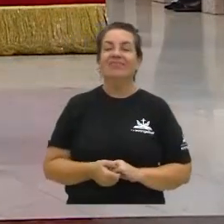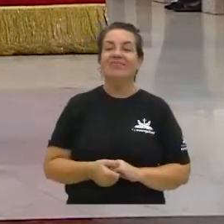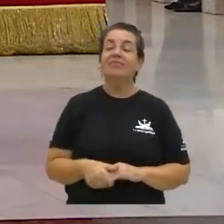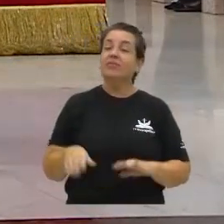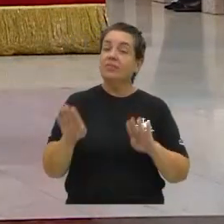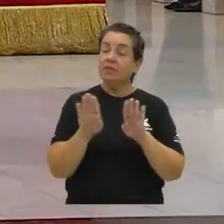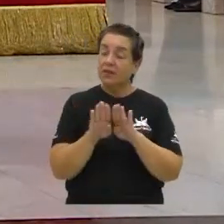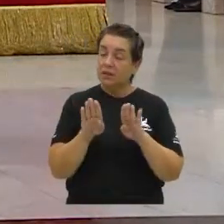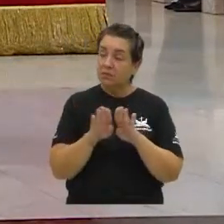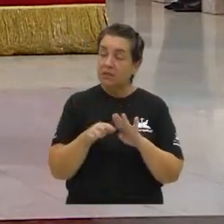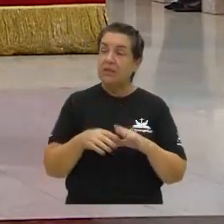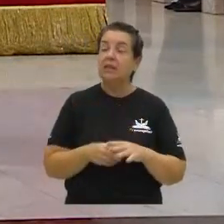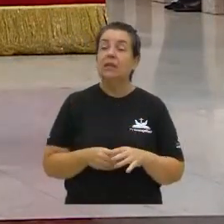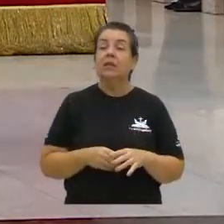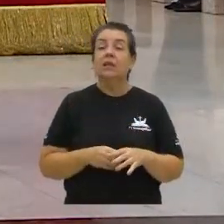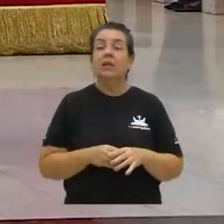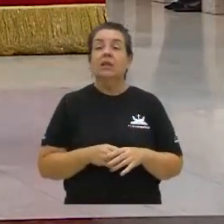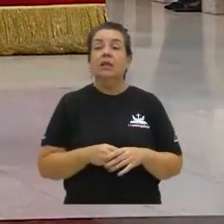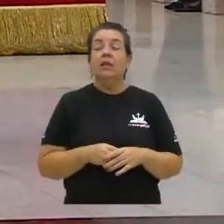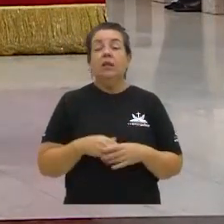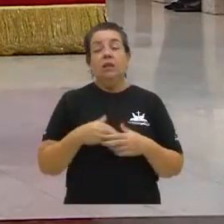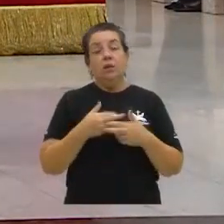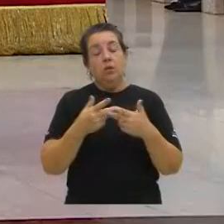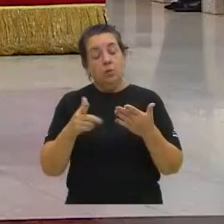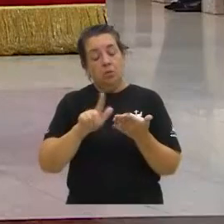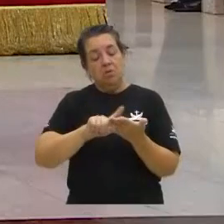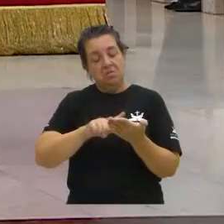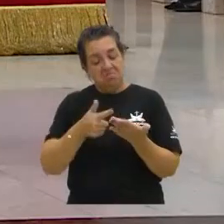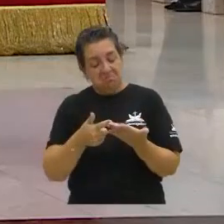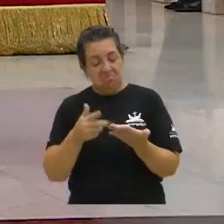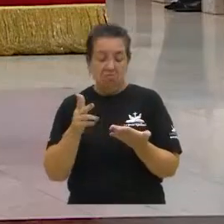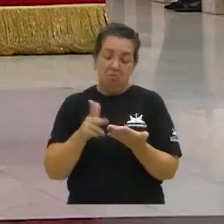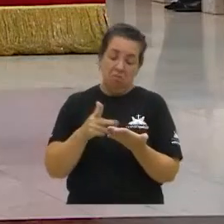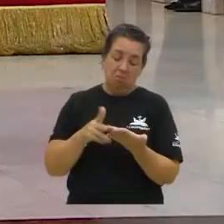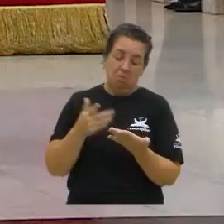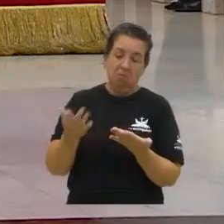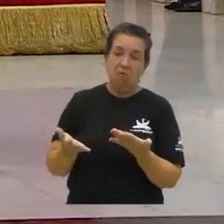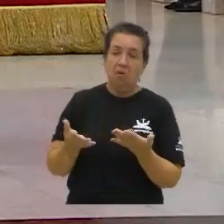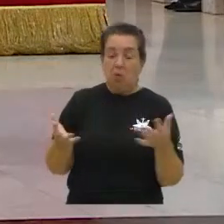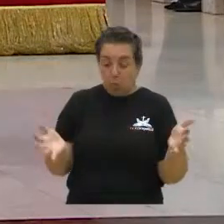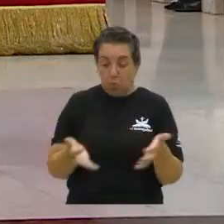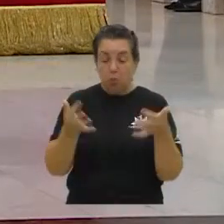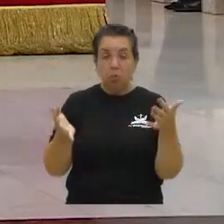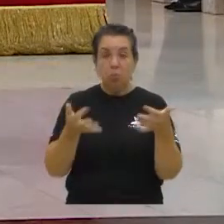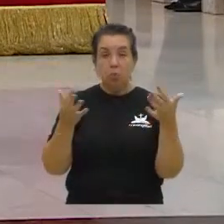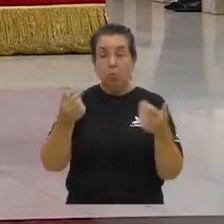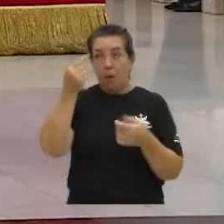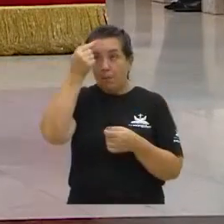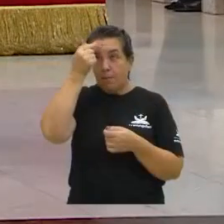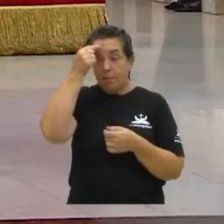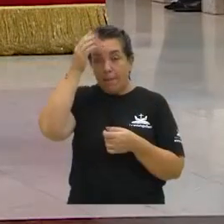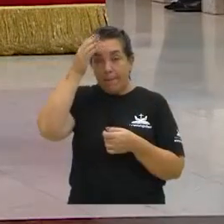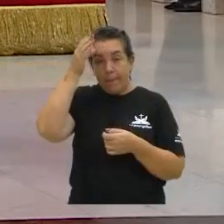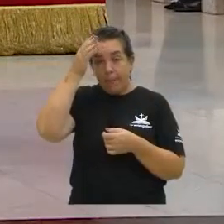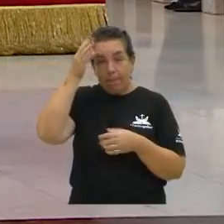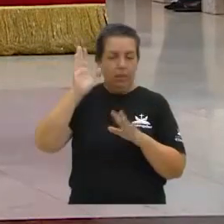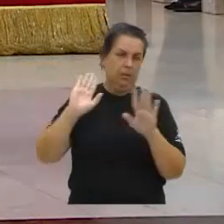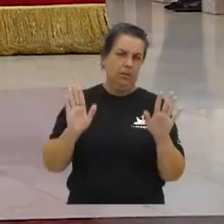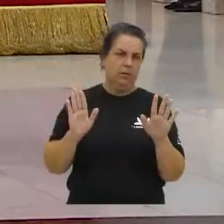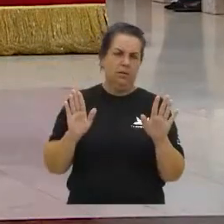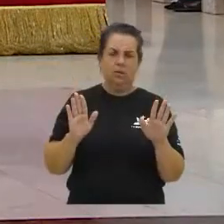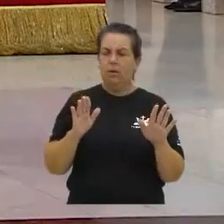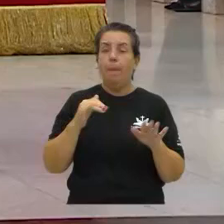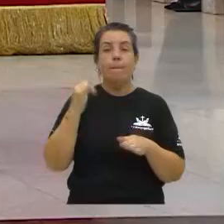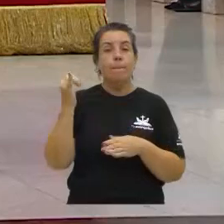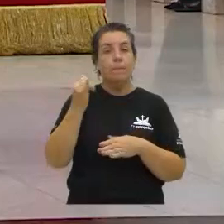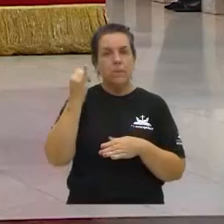seja a partir de algum folheto, de algum estímulo ao exame de consciência, não importa,